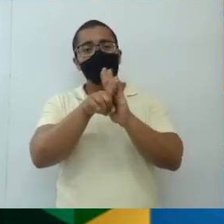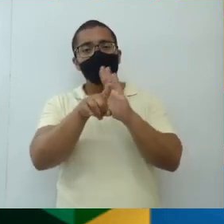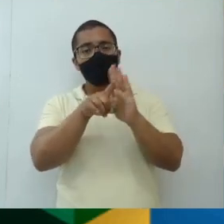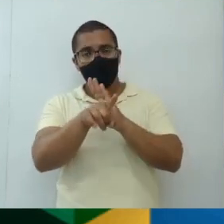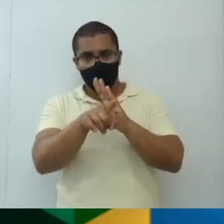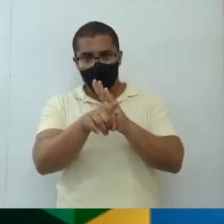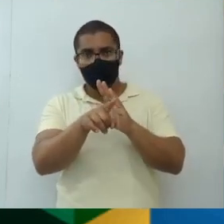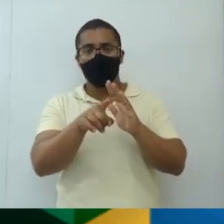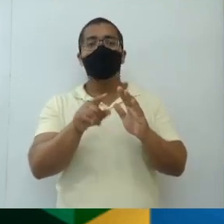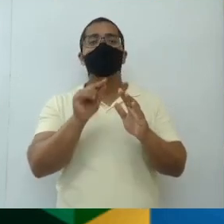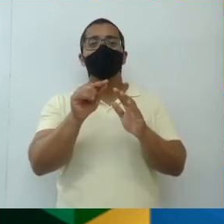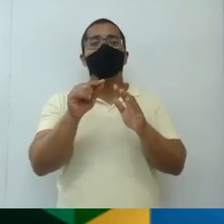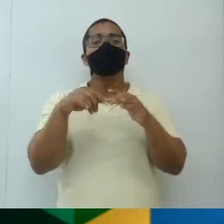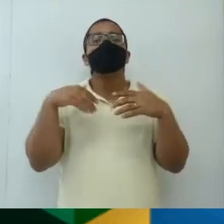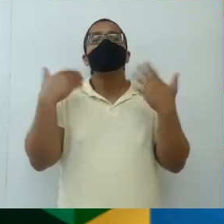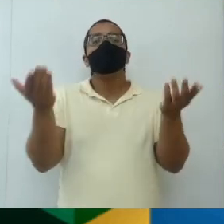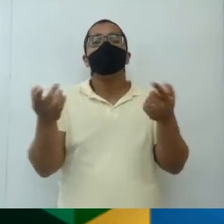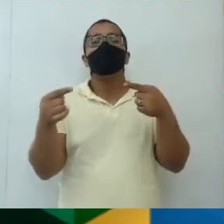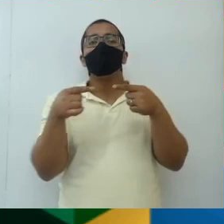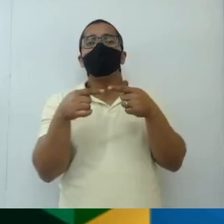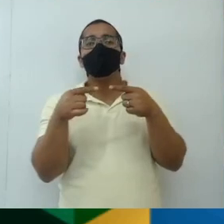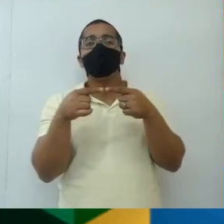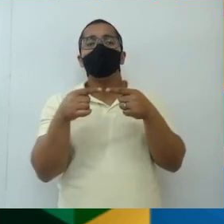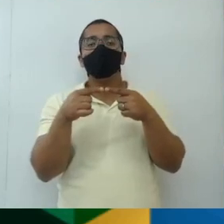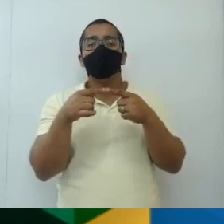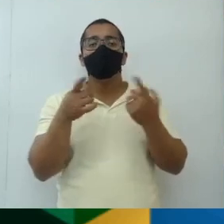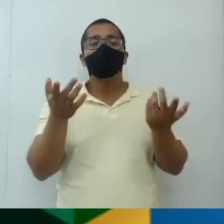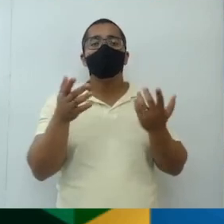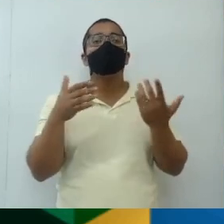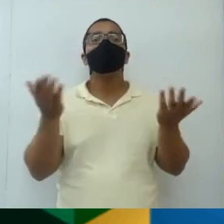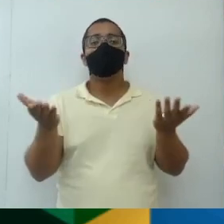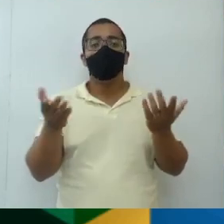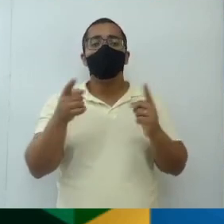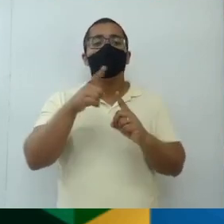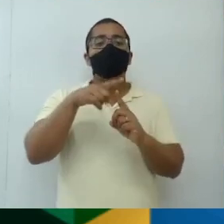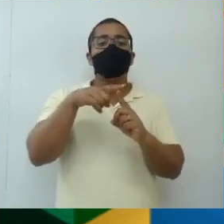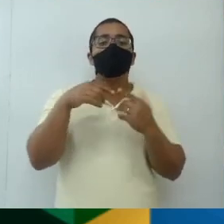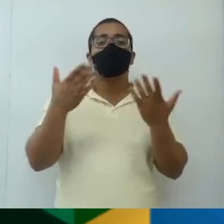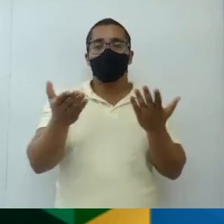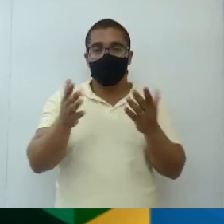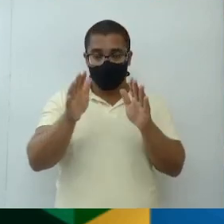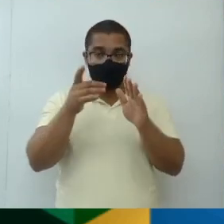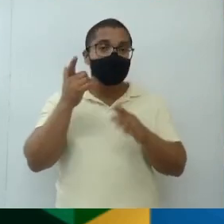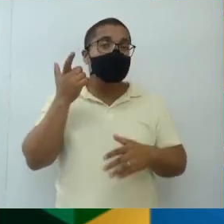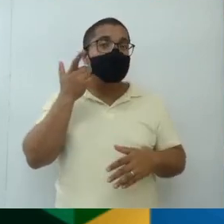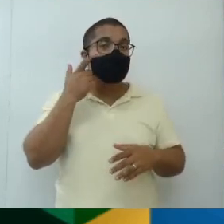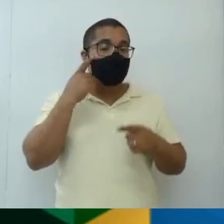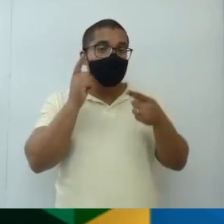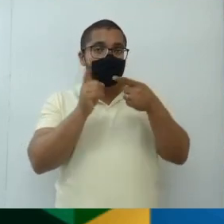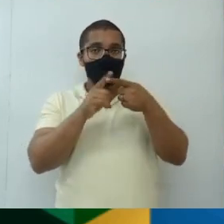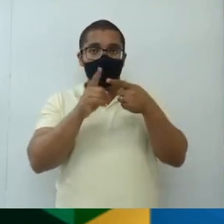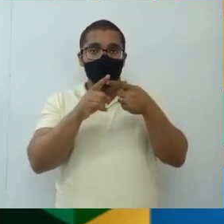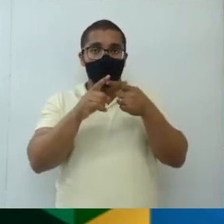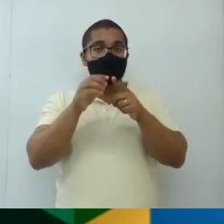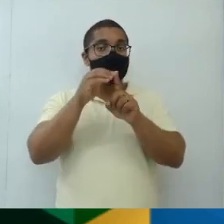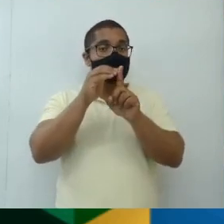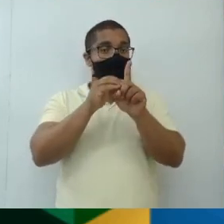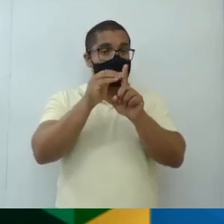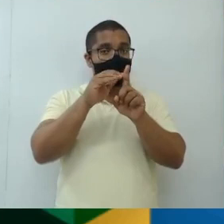respostas a qual tipo de clima é o está se referiu Quem então pode primeiro